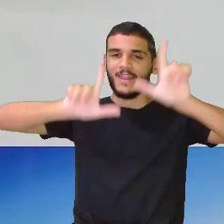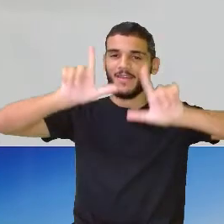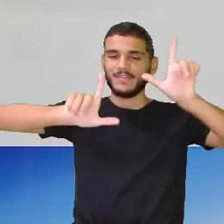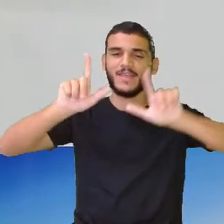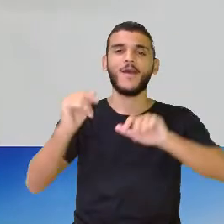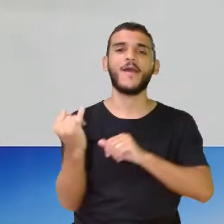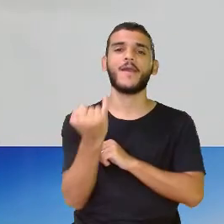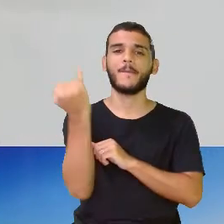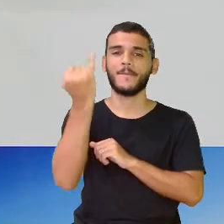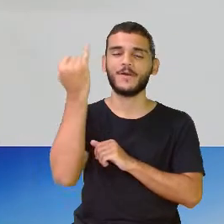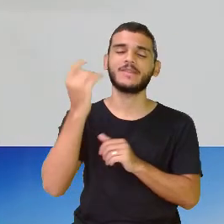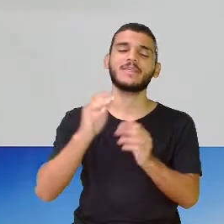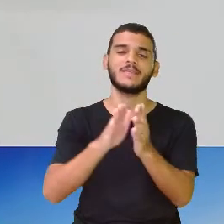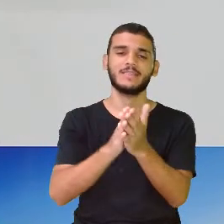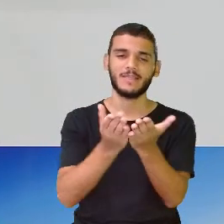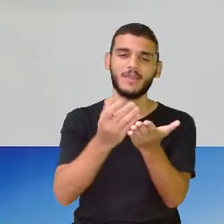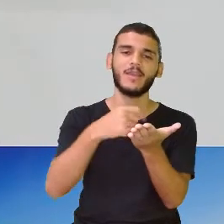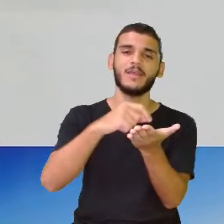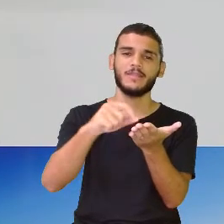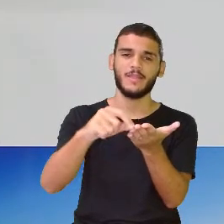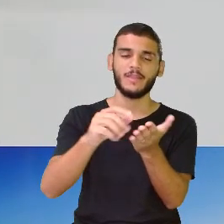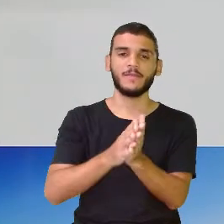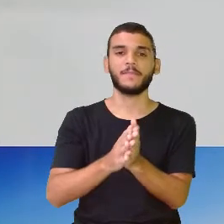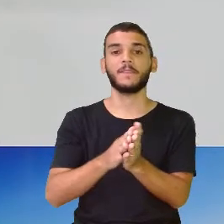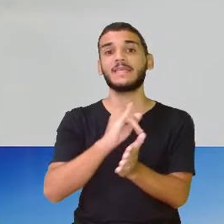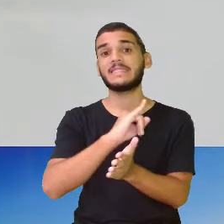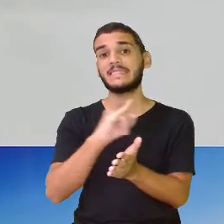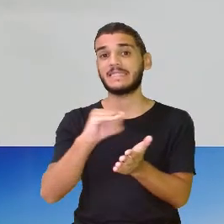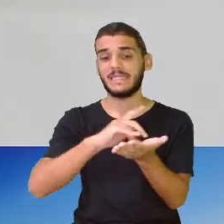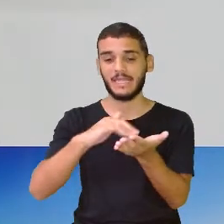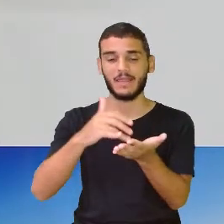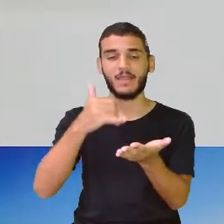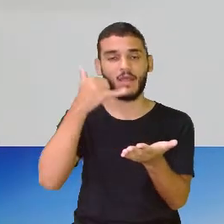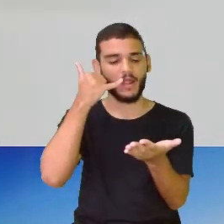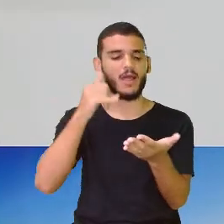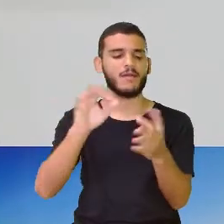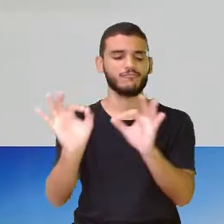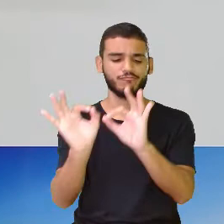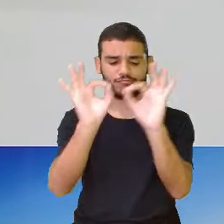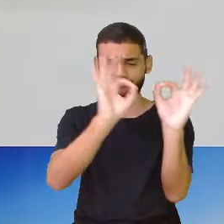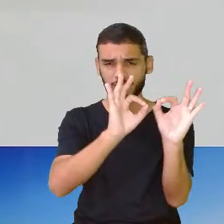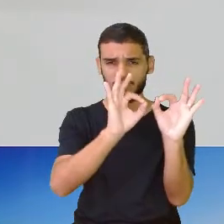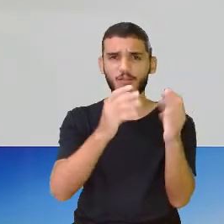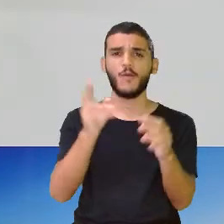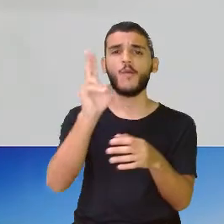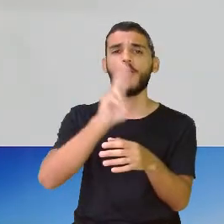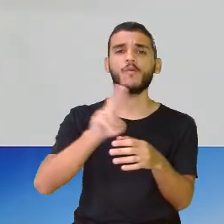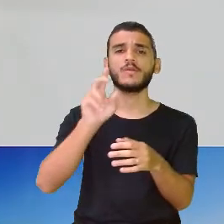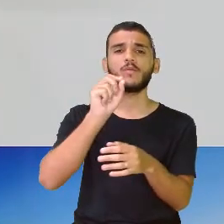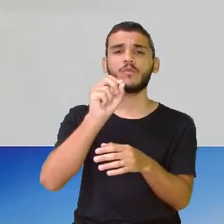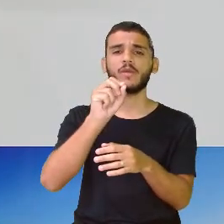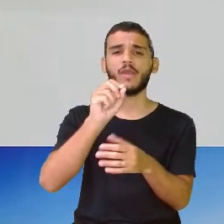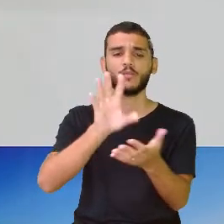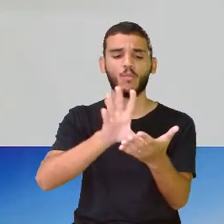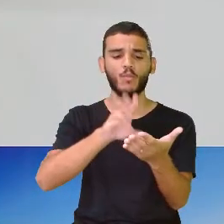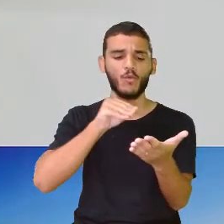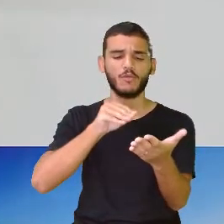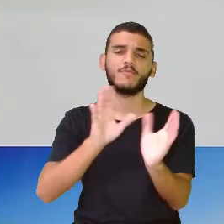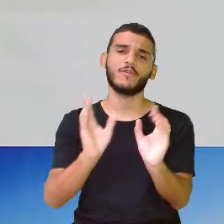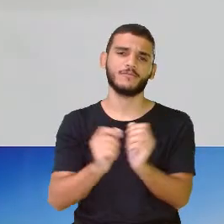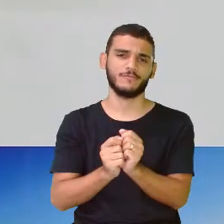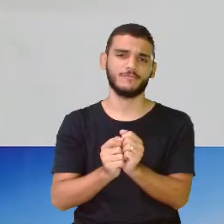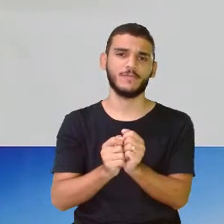assistindo pelo smartphone, pode aí tirar um print da tela no YouTube. Vocês é que sabem. Mas é importante